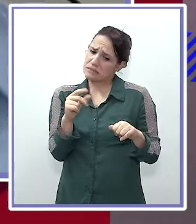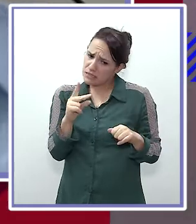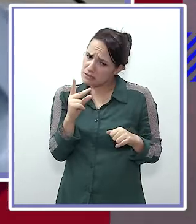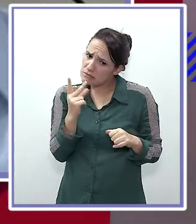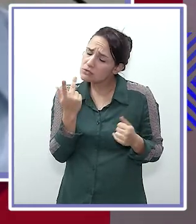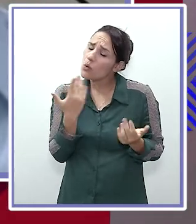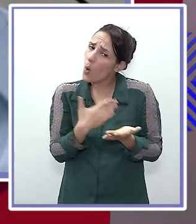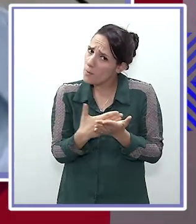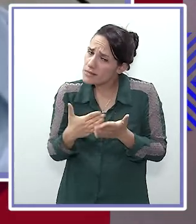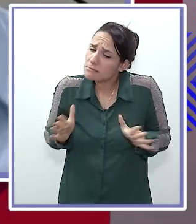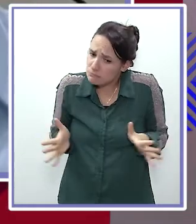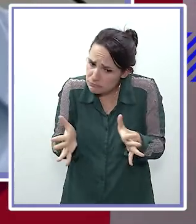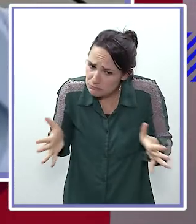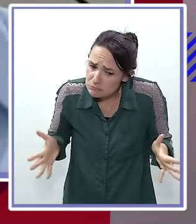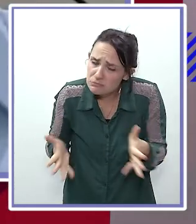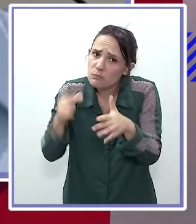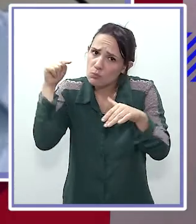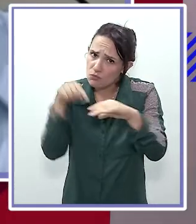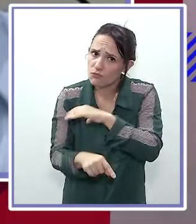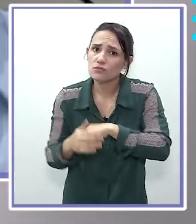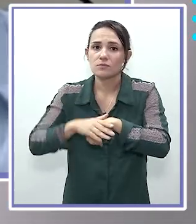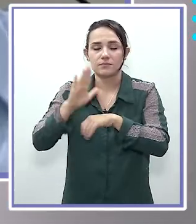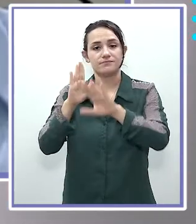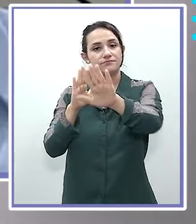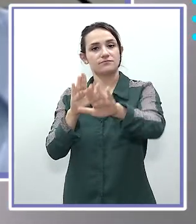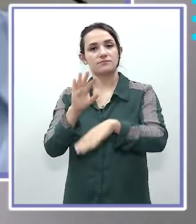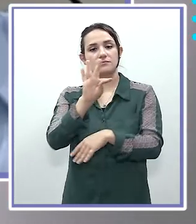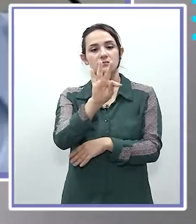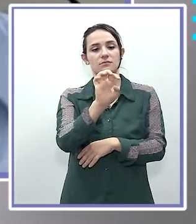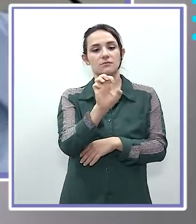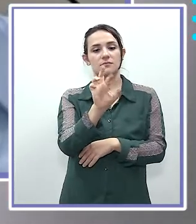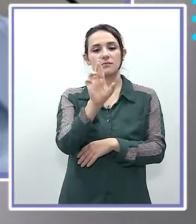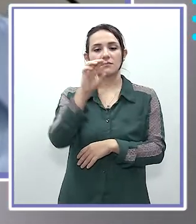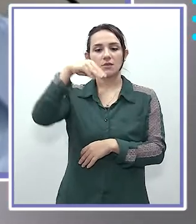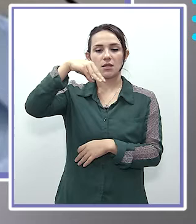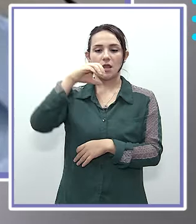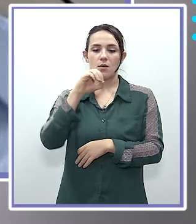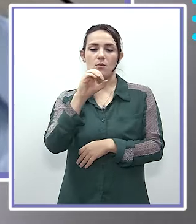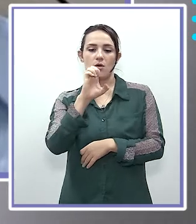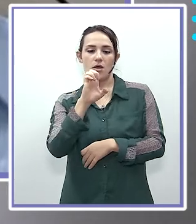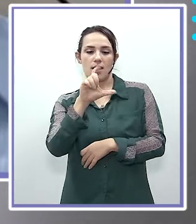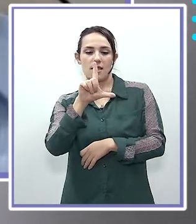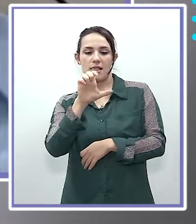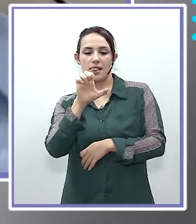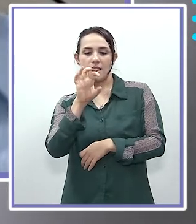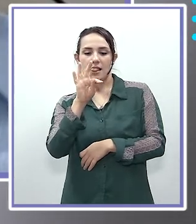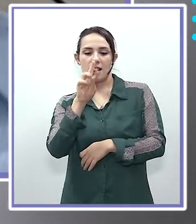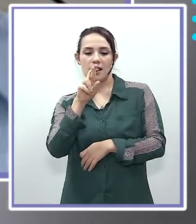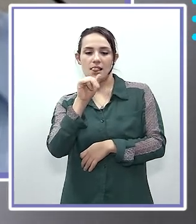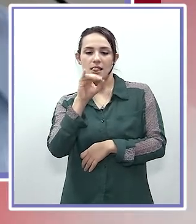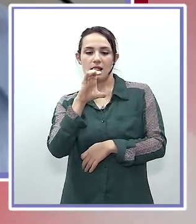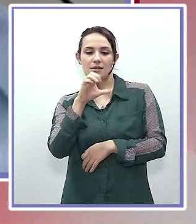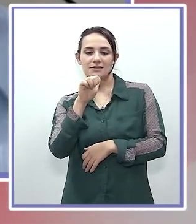mais tranquilidade. Então, essa diversificação é importante. As termoelétricas também são importantes. Então, elas já vêm para dar